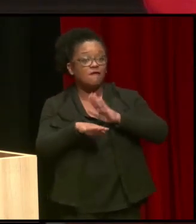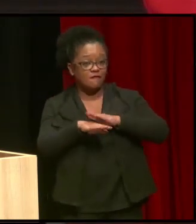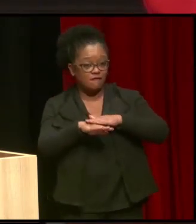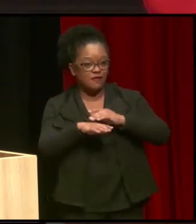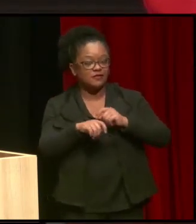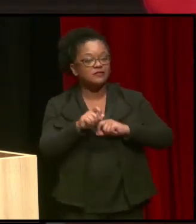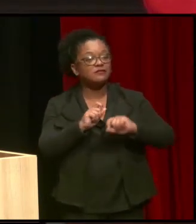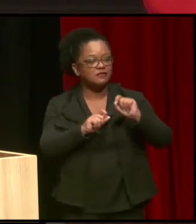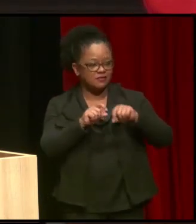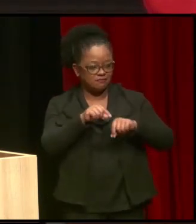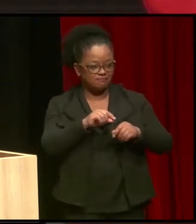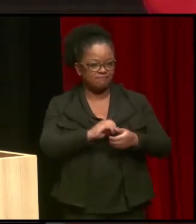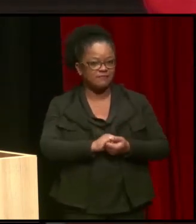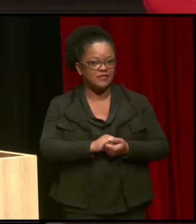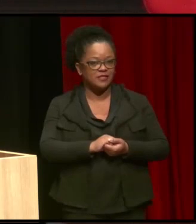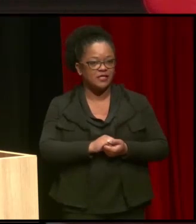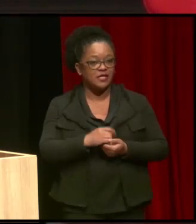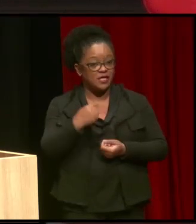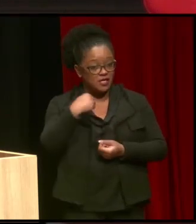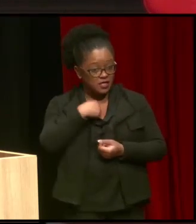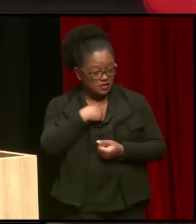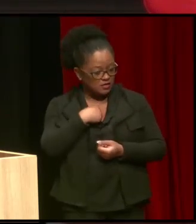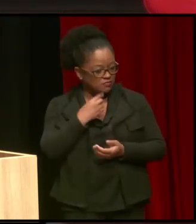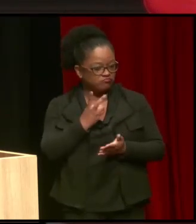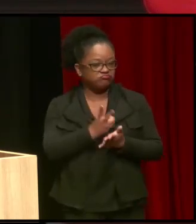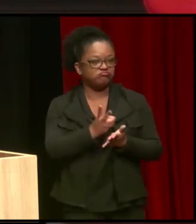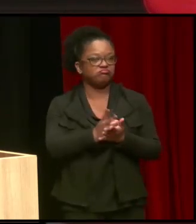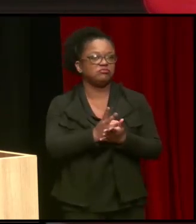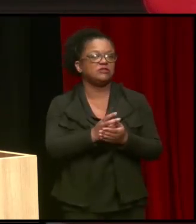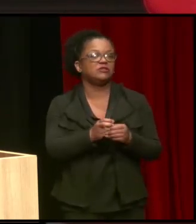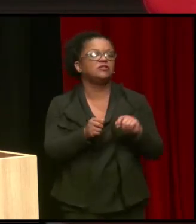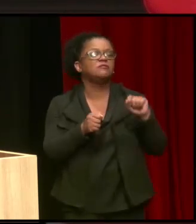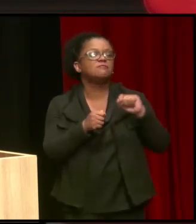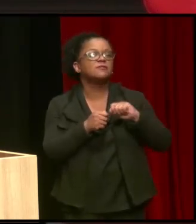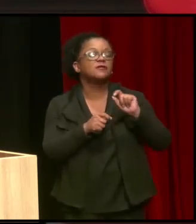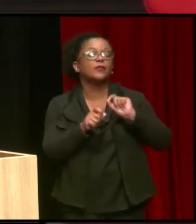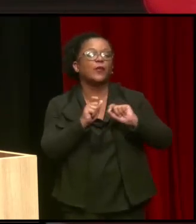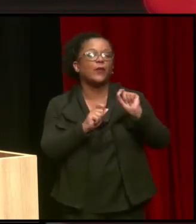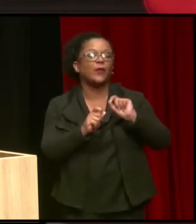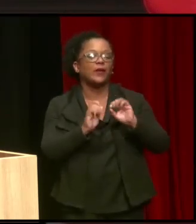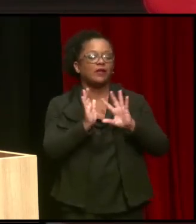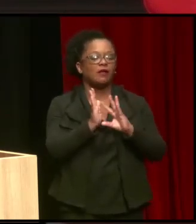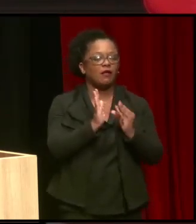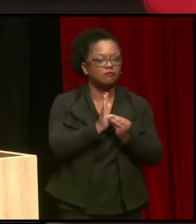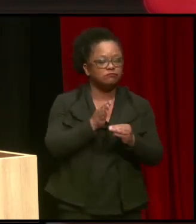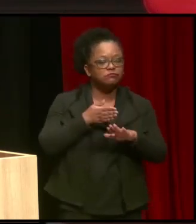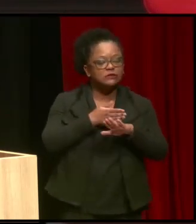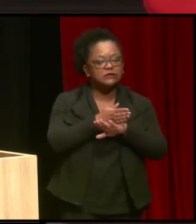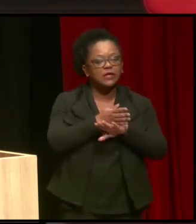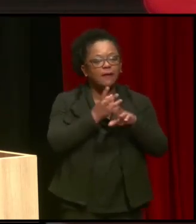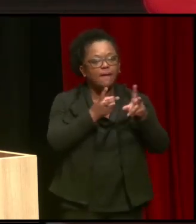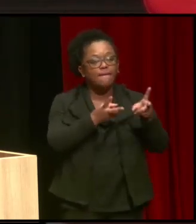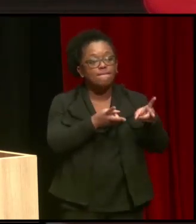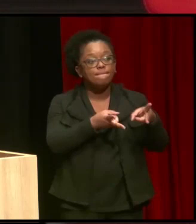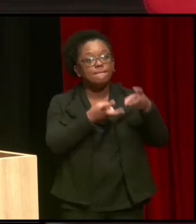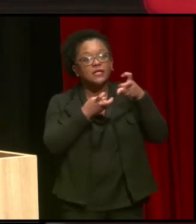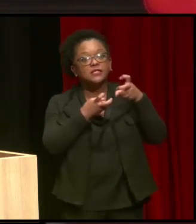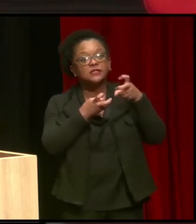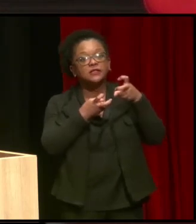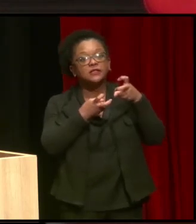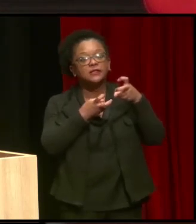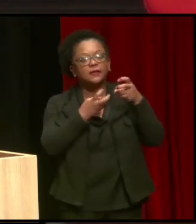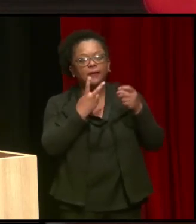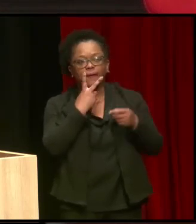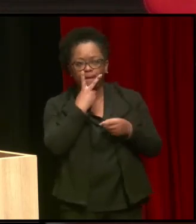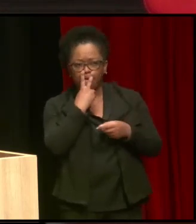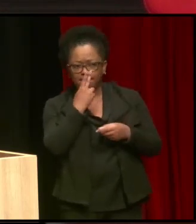Eu não sei o que vocês fazem, mas eu faço assim, ó. Quando eu vou numa igreja, a primeira coisa que eu olho é se tem gente que parece